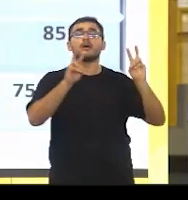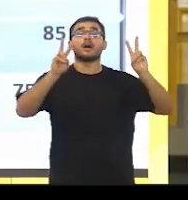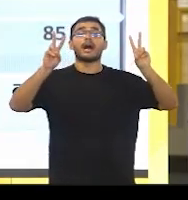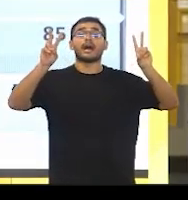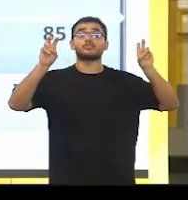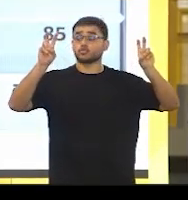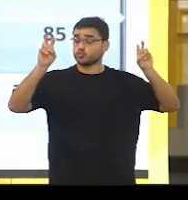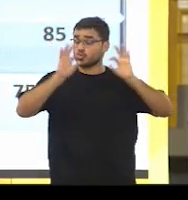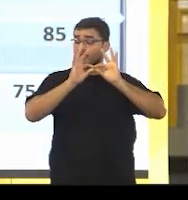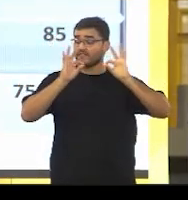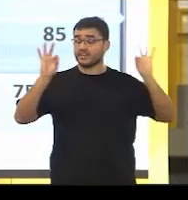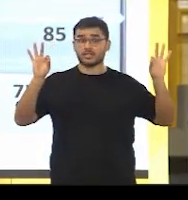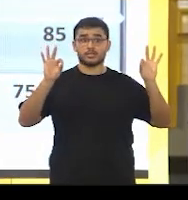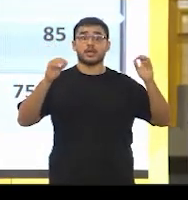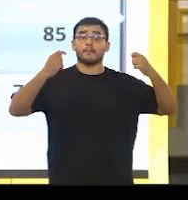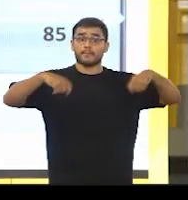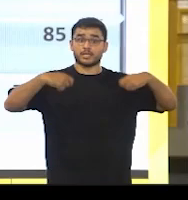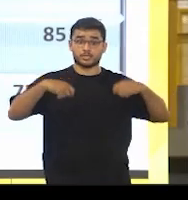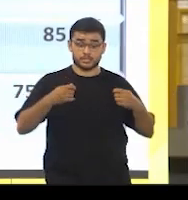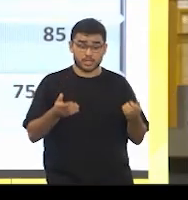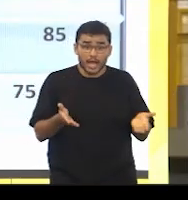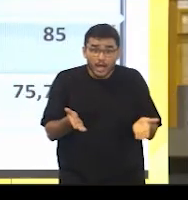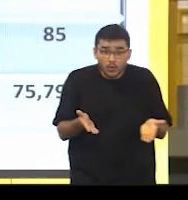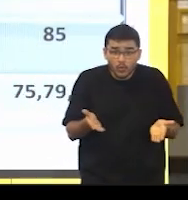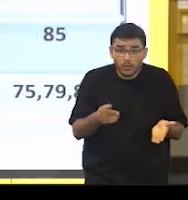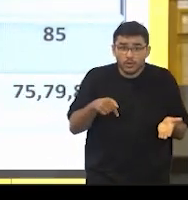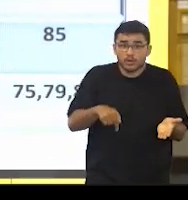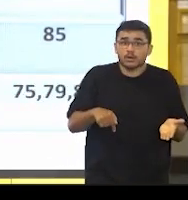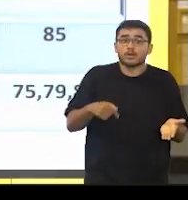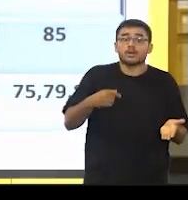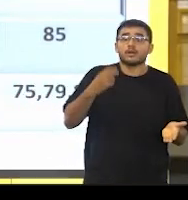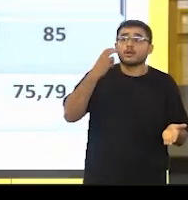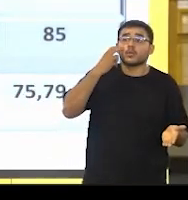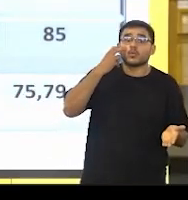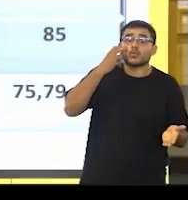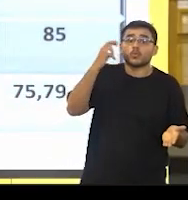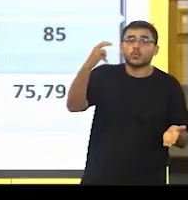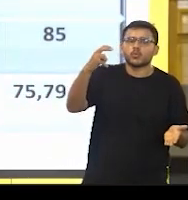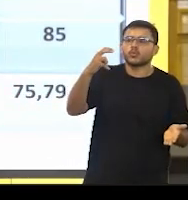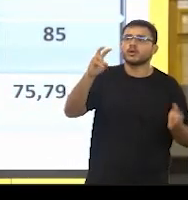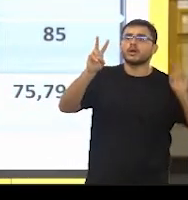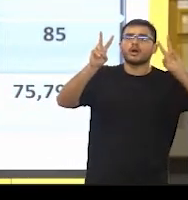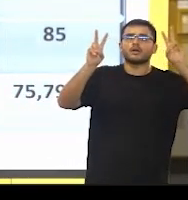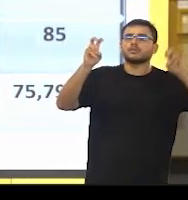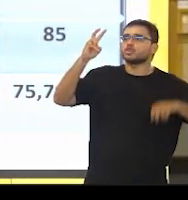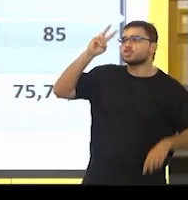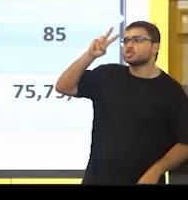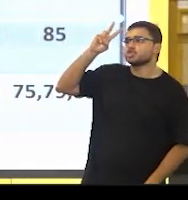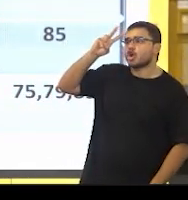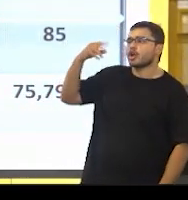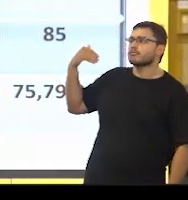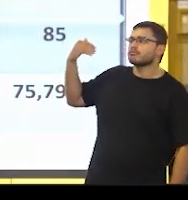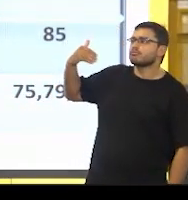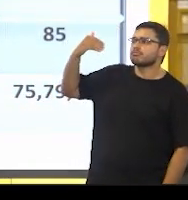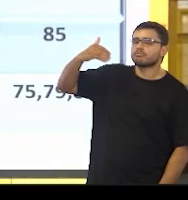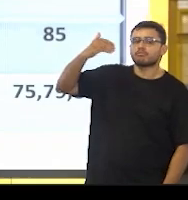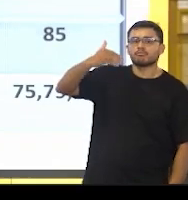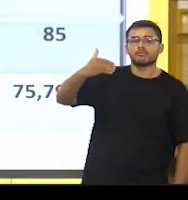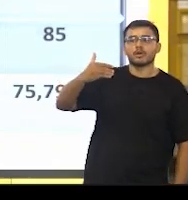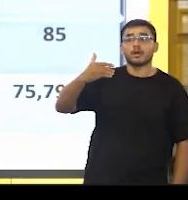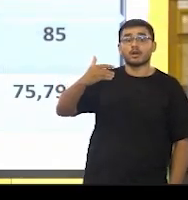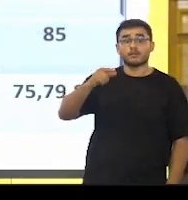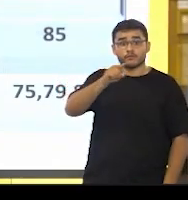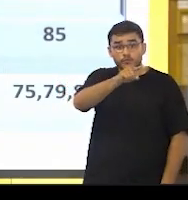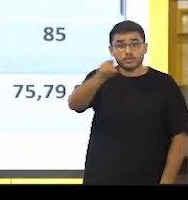manifestações culturais do presente aos seus processos históricos. Então você vai ter